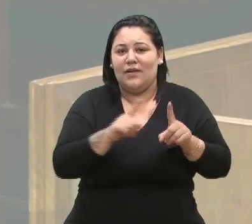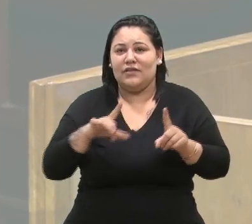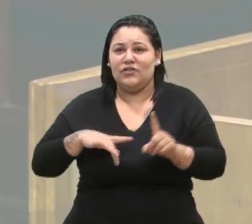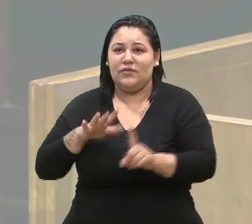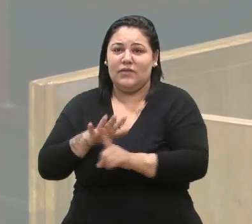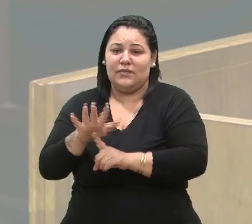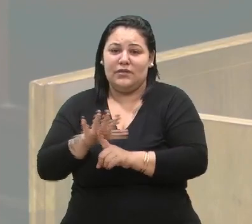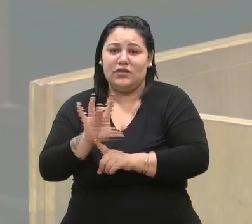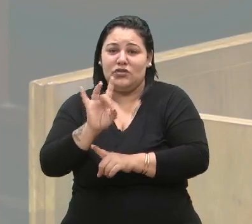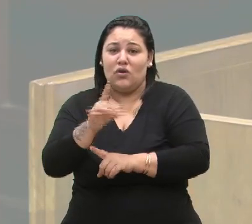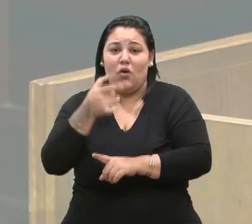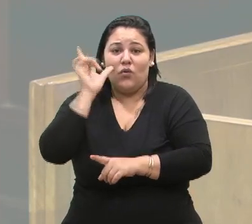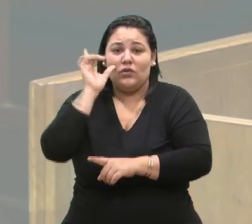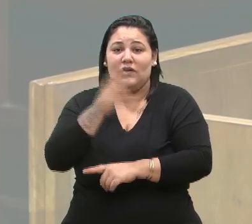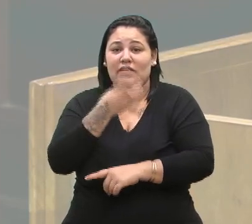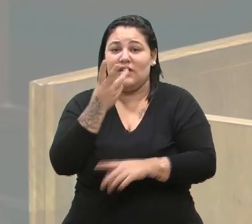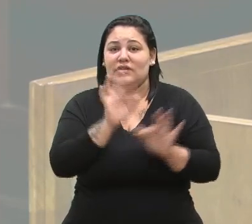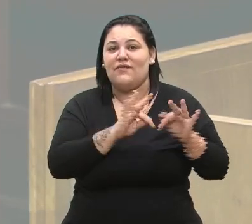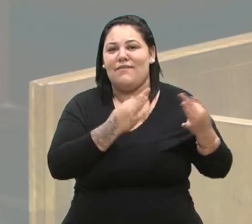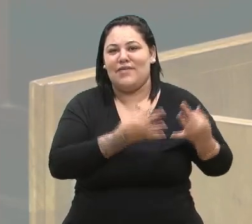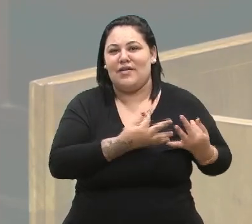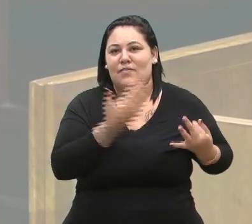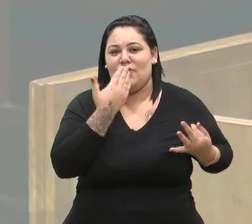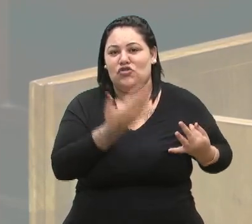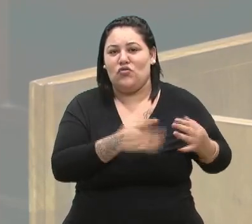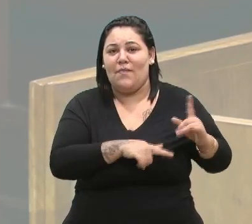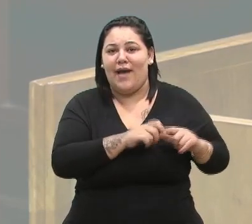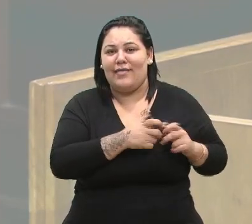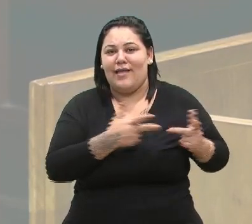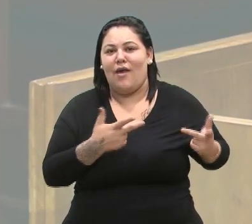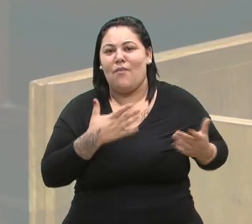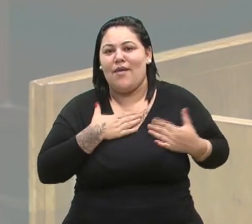três famílias me pediram materiais.